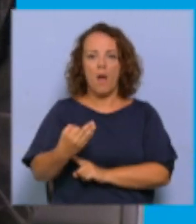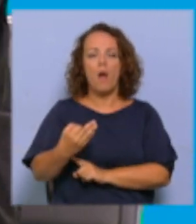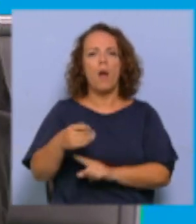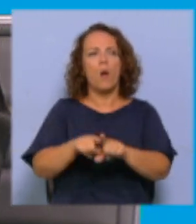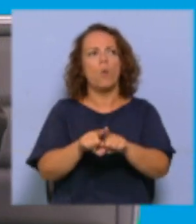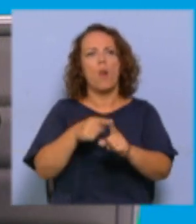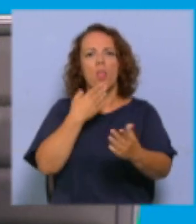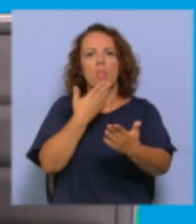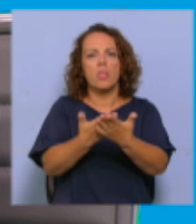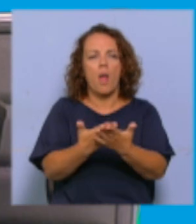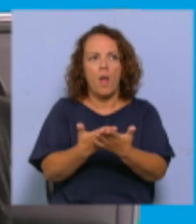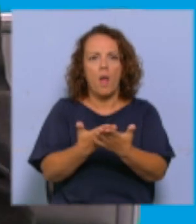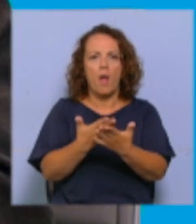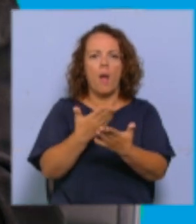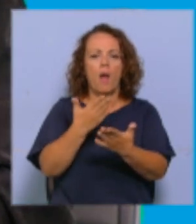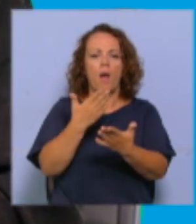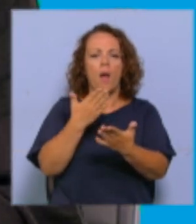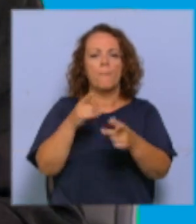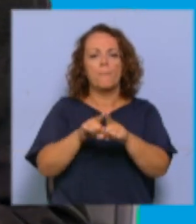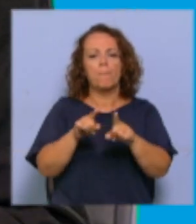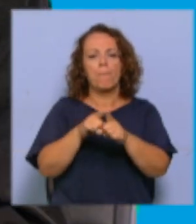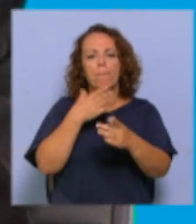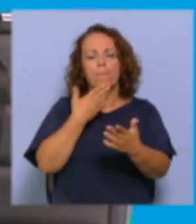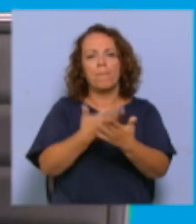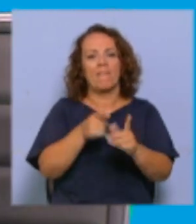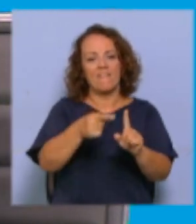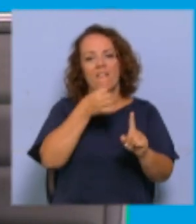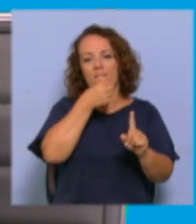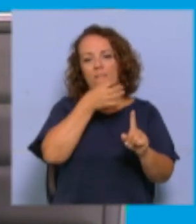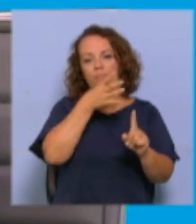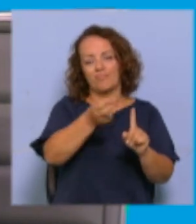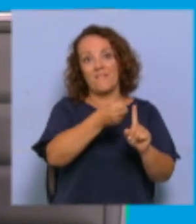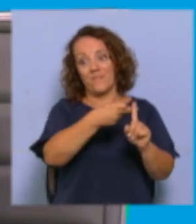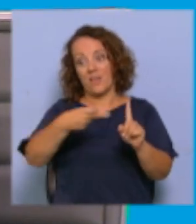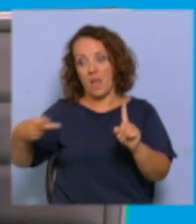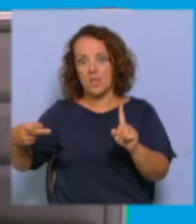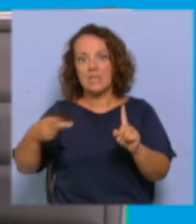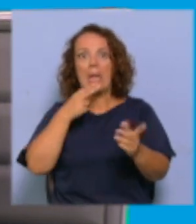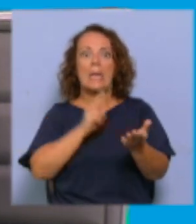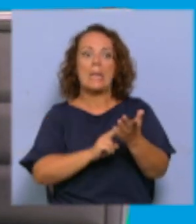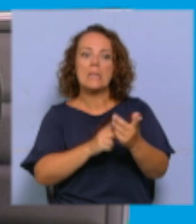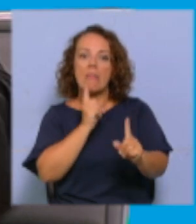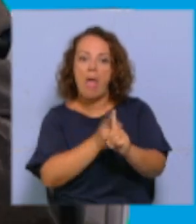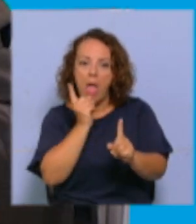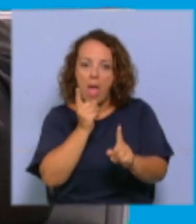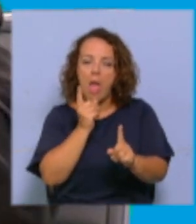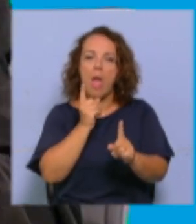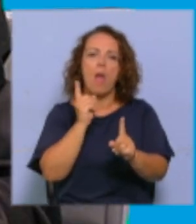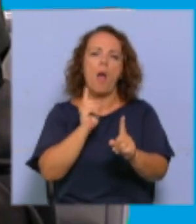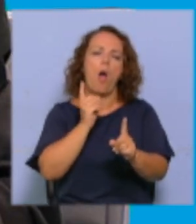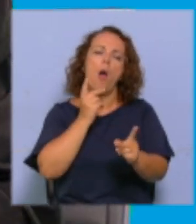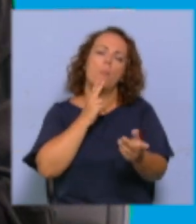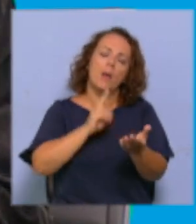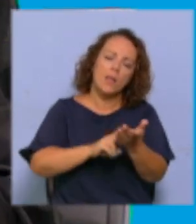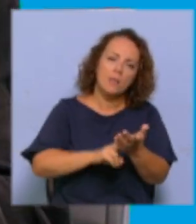está a aprisionar este dito a uma realidade concreta. Isto é, de facto, uma realidade teológica